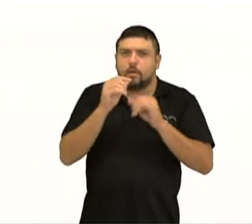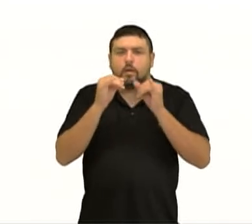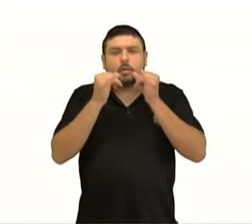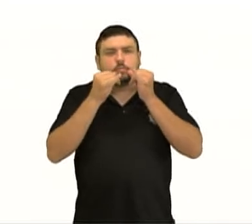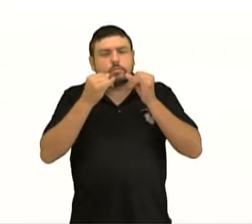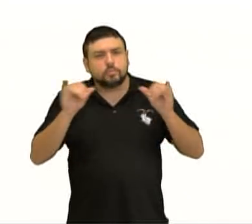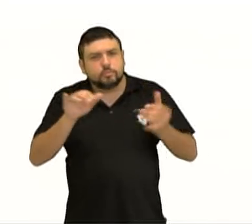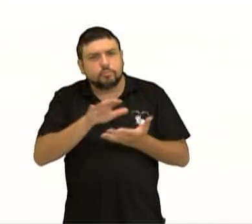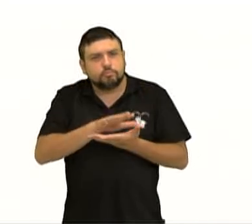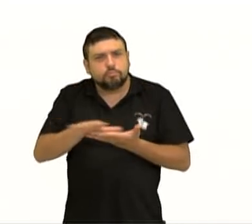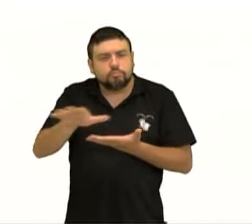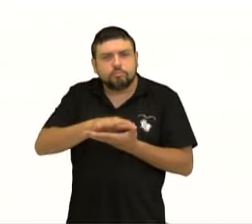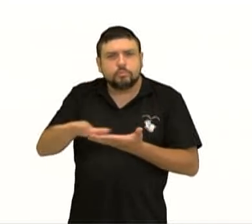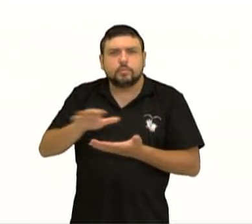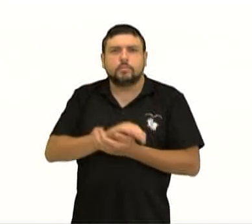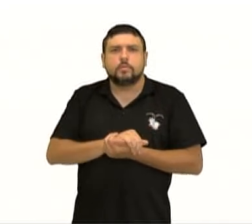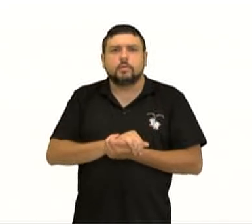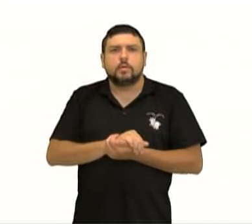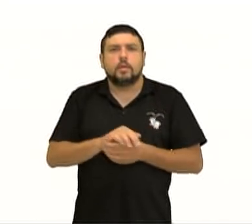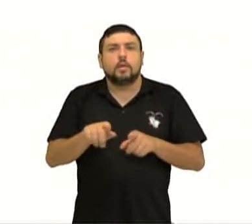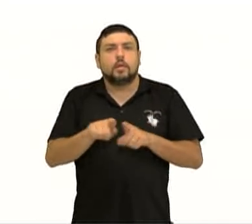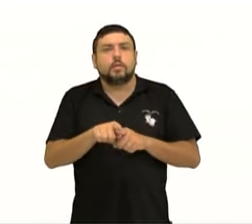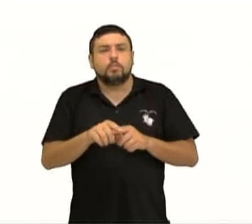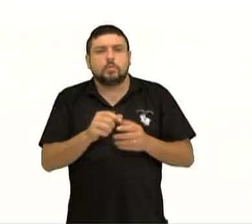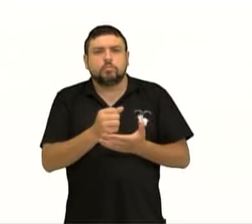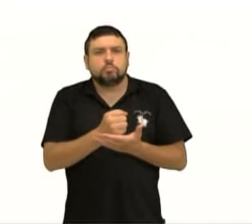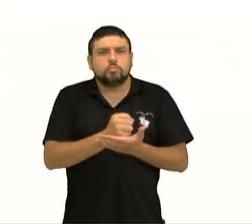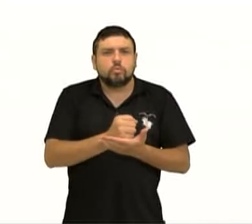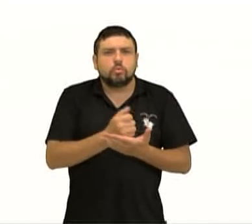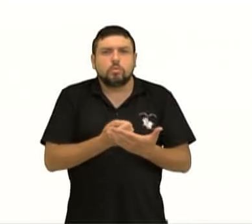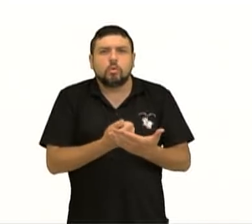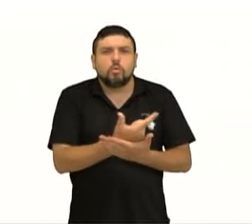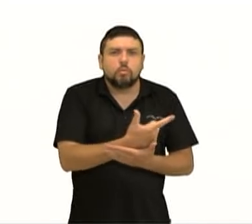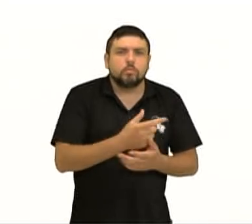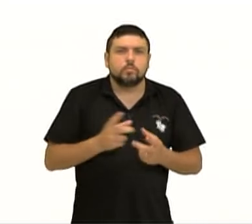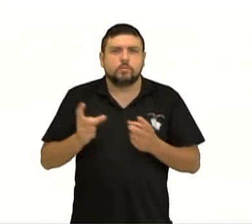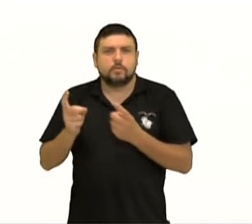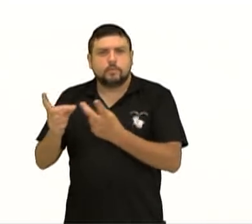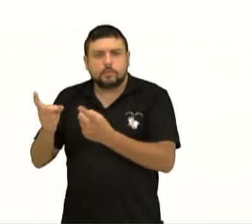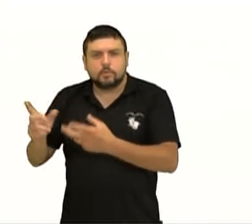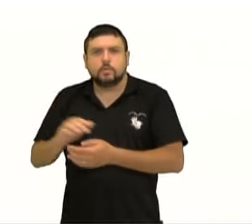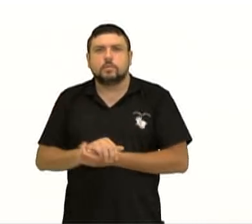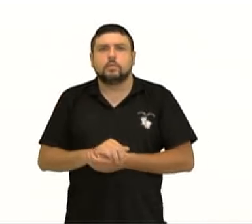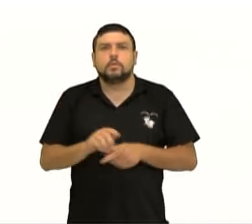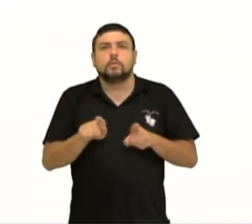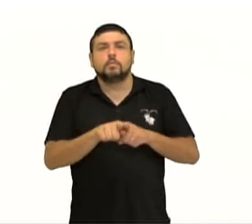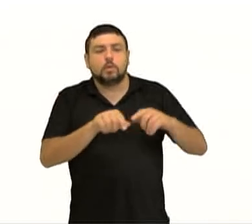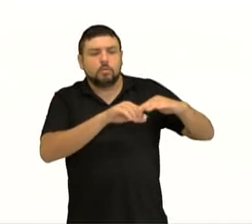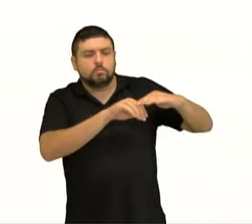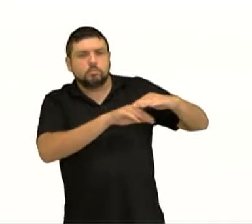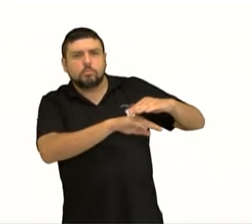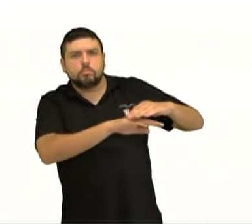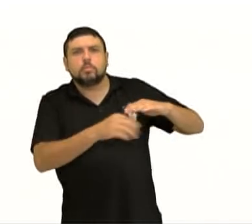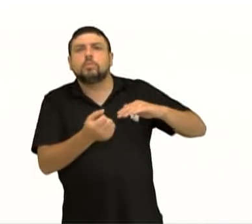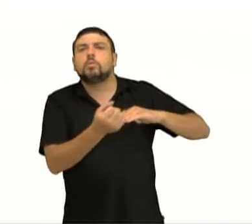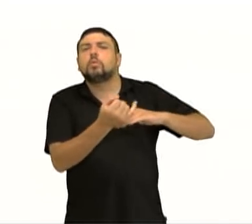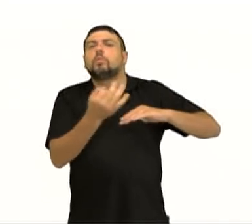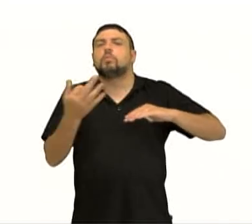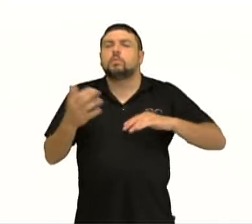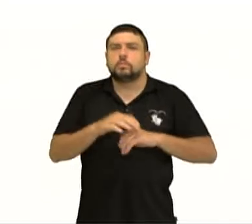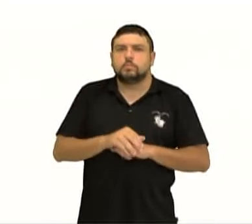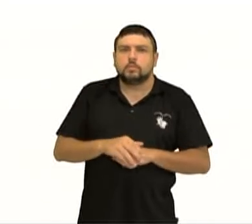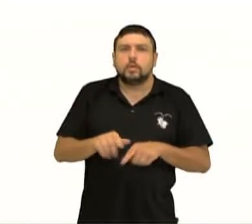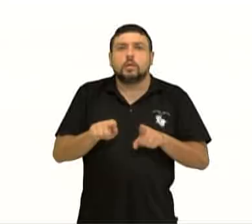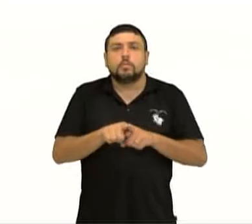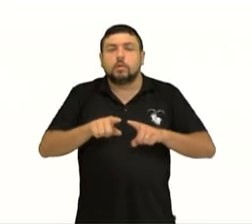para controle de compras e venda, para controle de estoque, no controle de qualidade dos